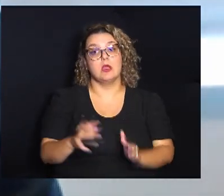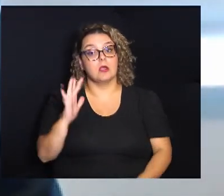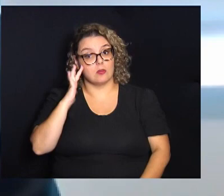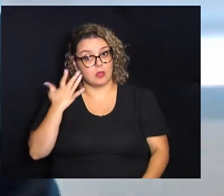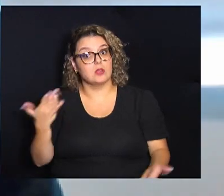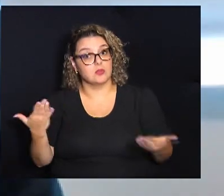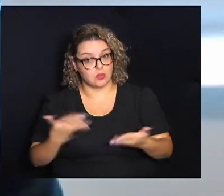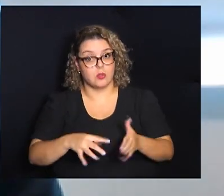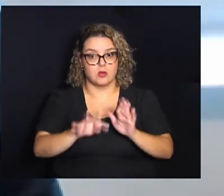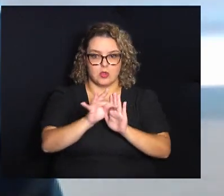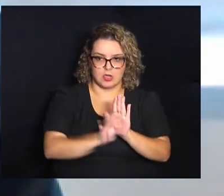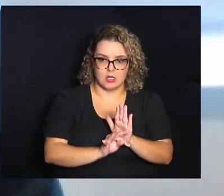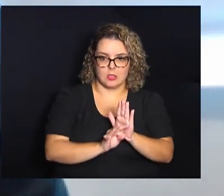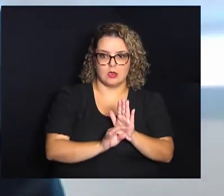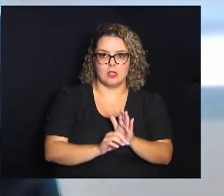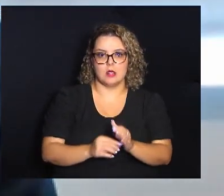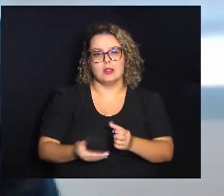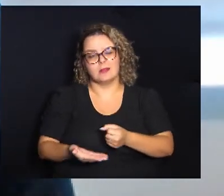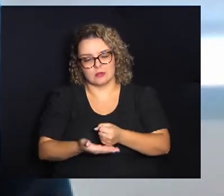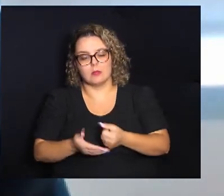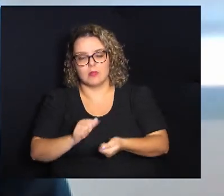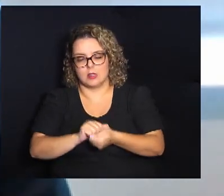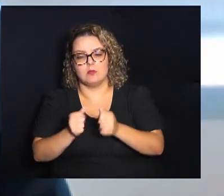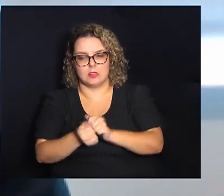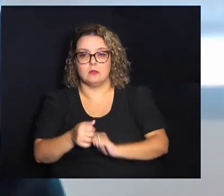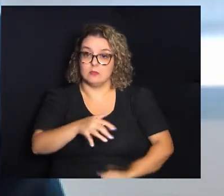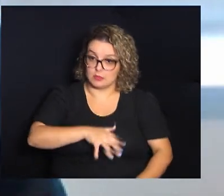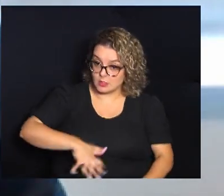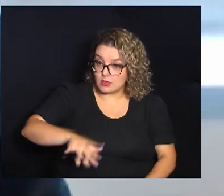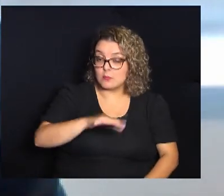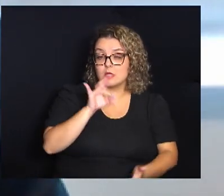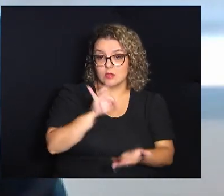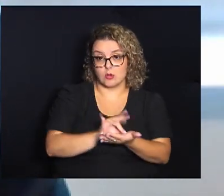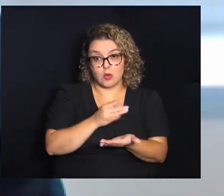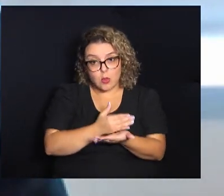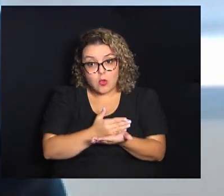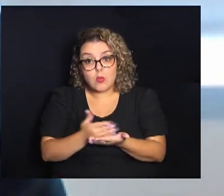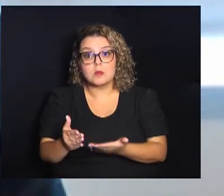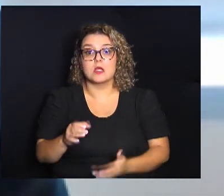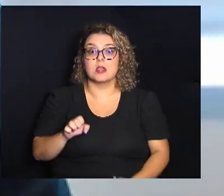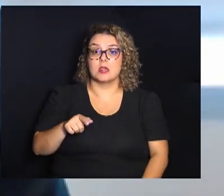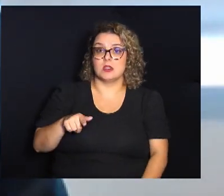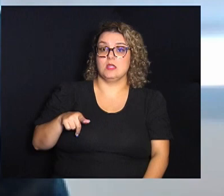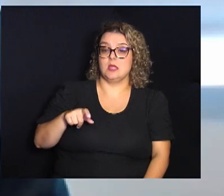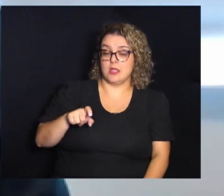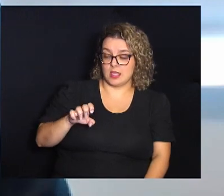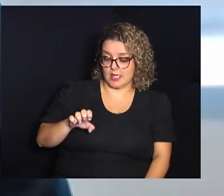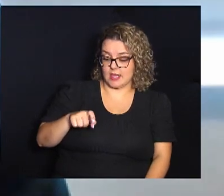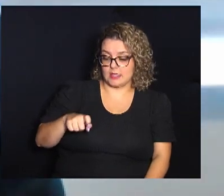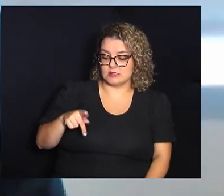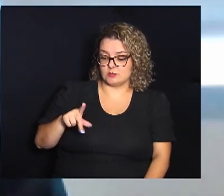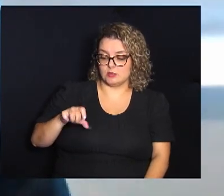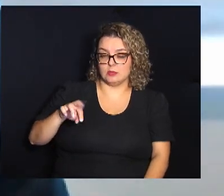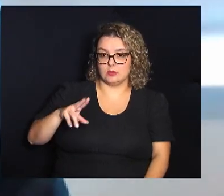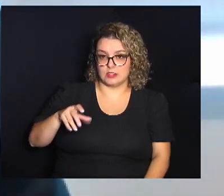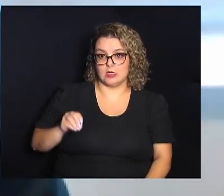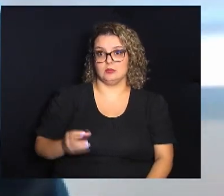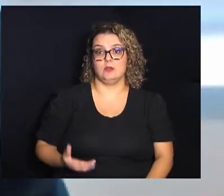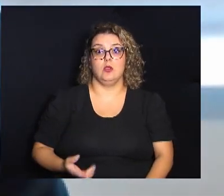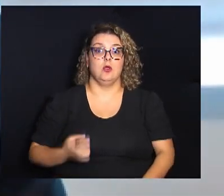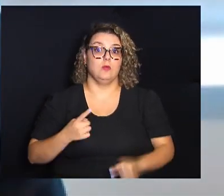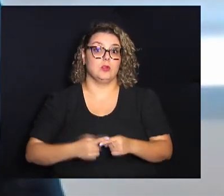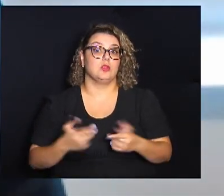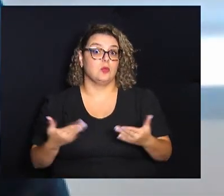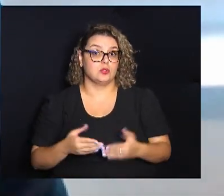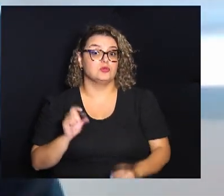texto está minimamente adequado para esse mercado, de fato, começar a ser explorado aqui, porque hoje o que acontece o mercado já existe,